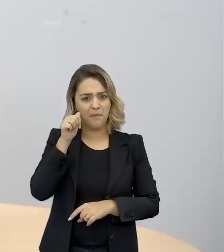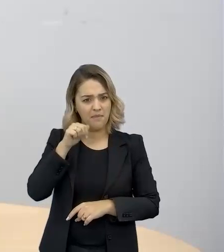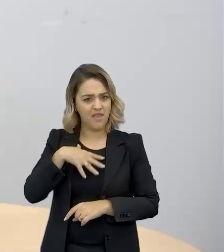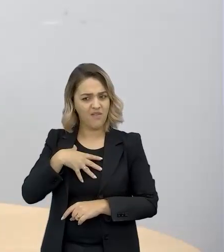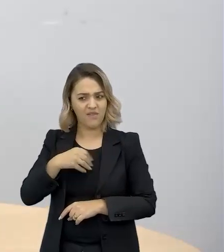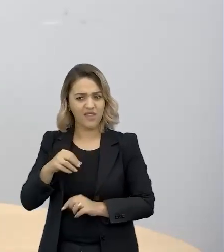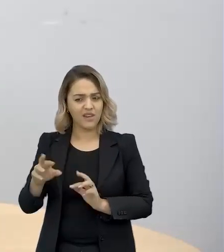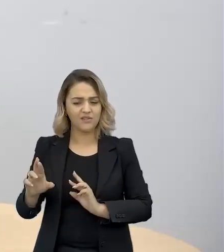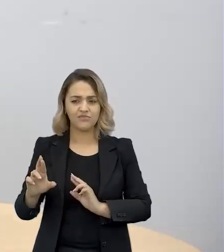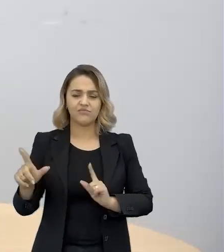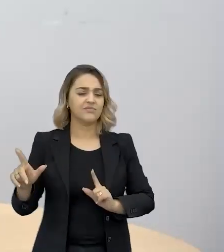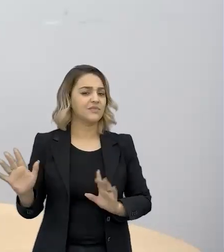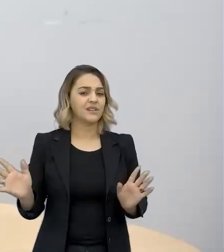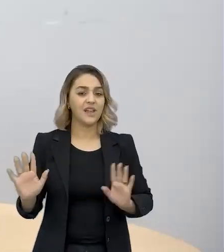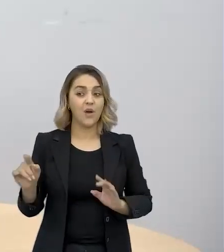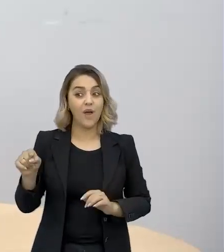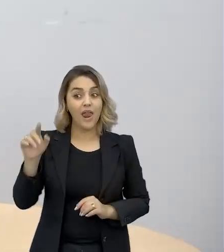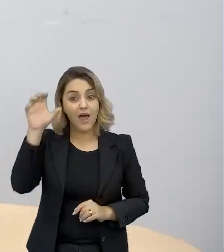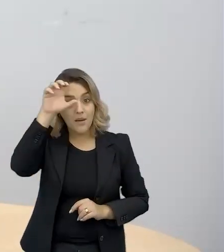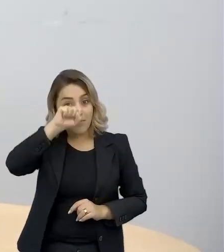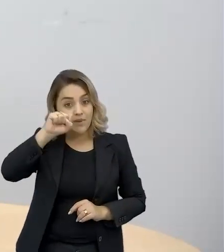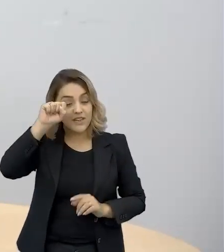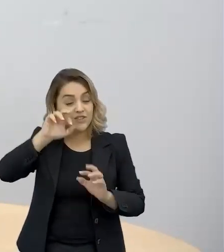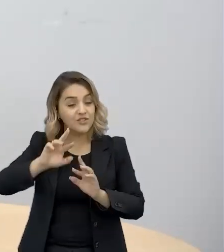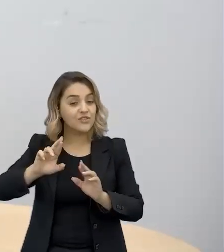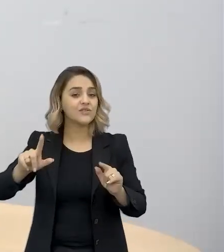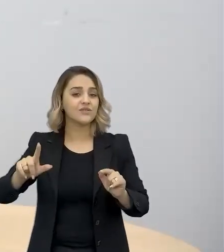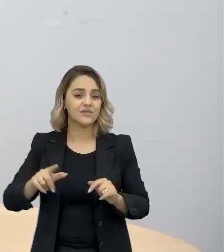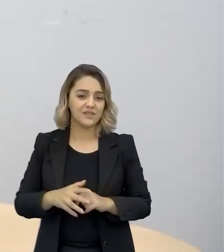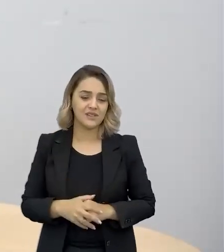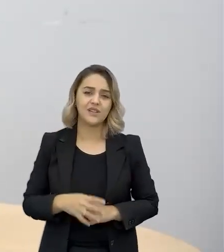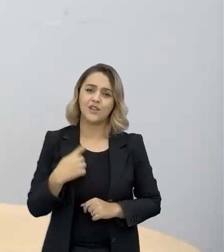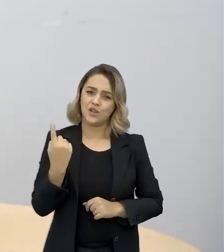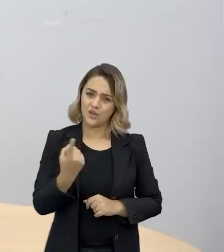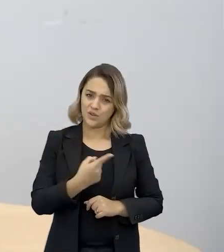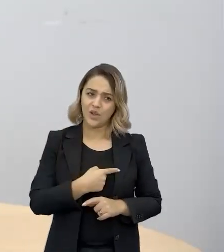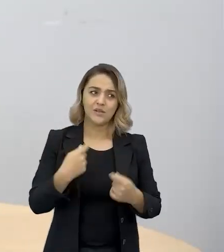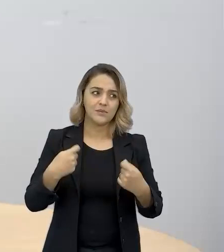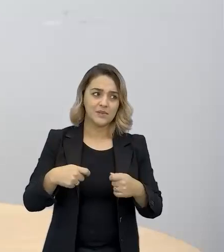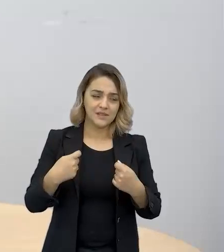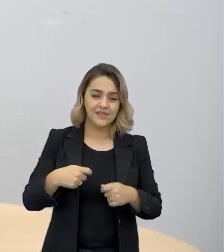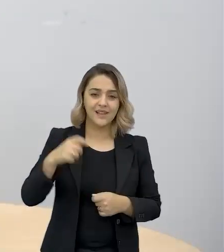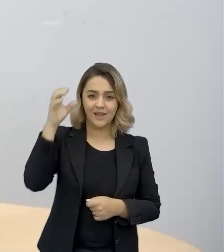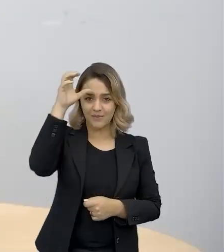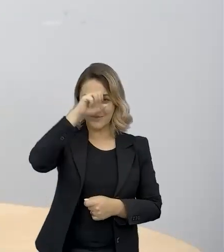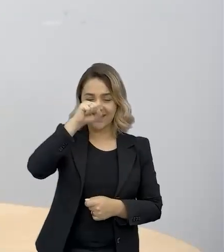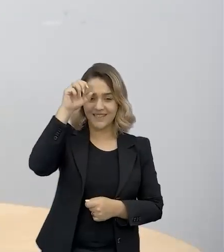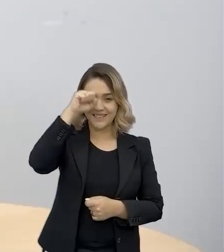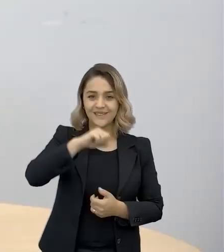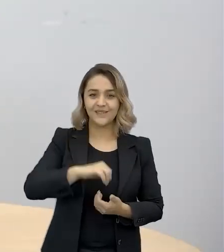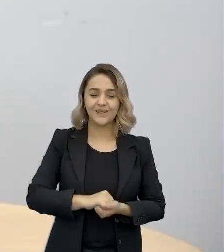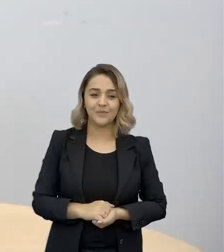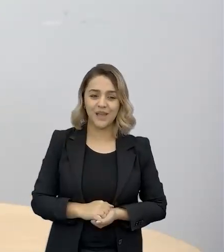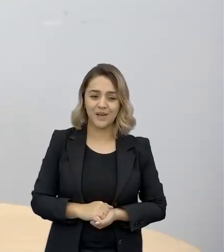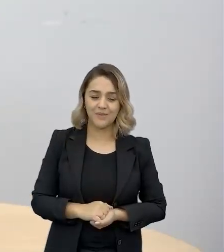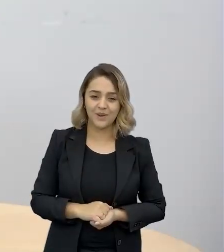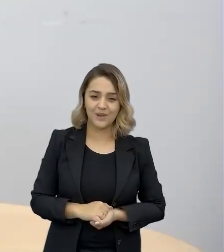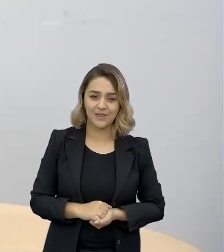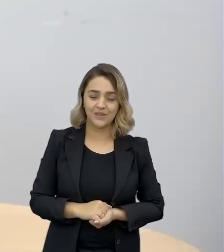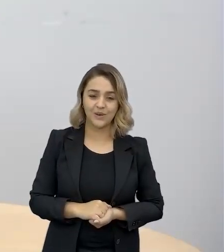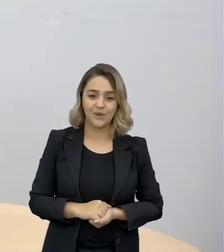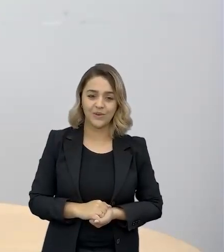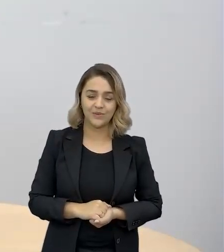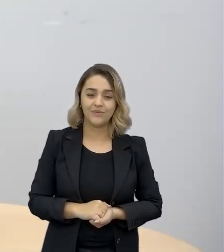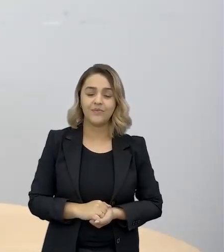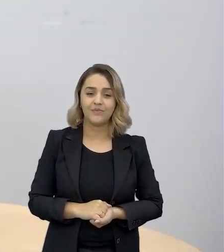ela apenas aprende diferente. E é isso que a gente tem que carregar para a nossa mente, né? A gente não vai fazer mágica na sala